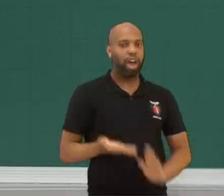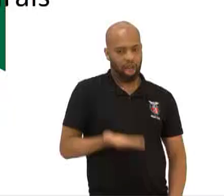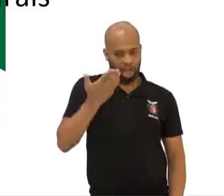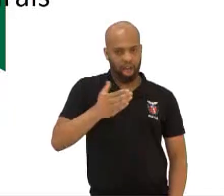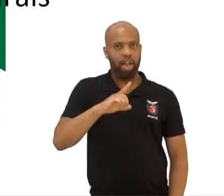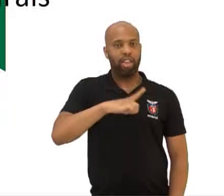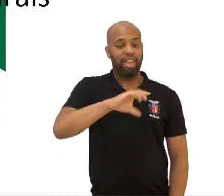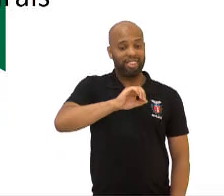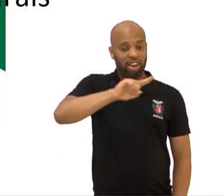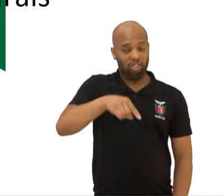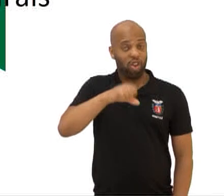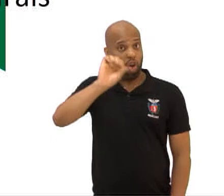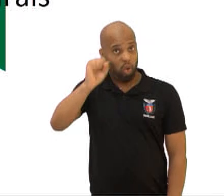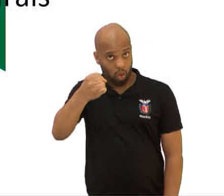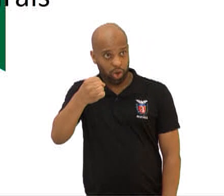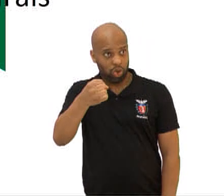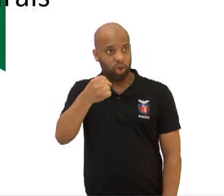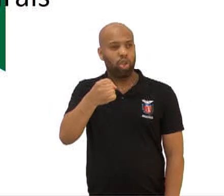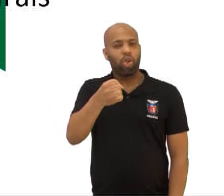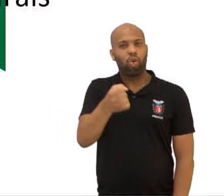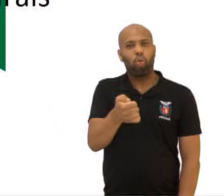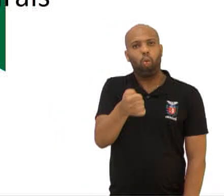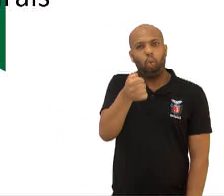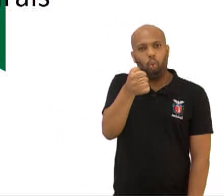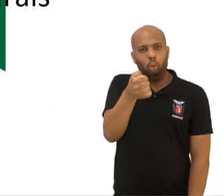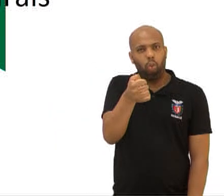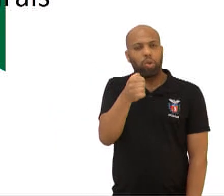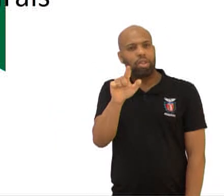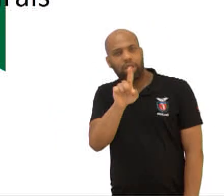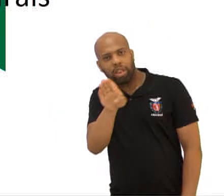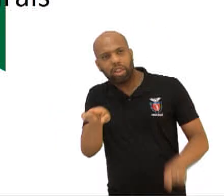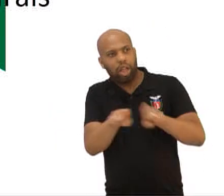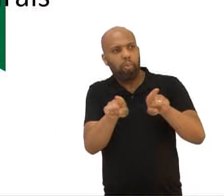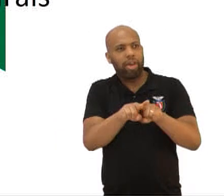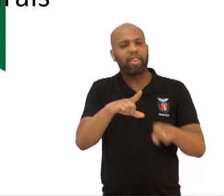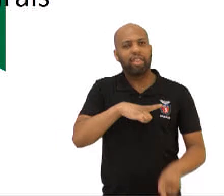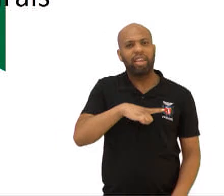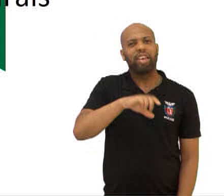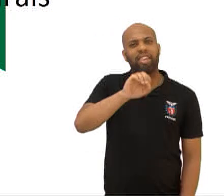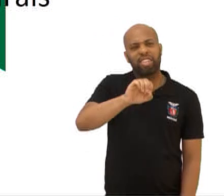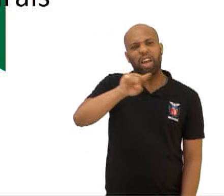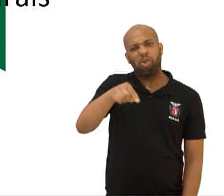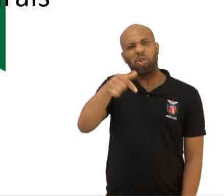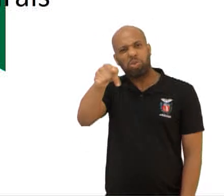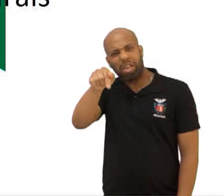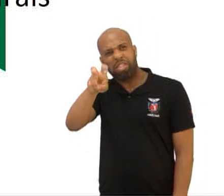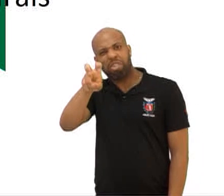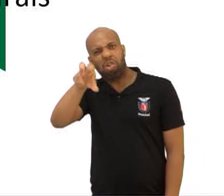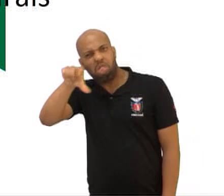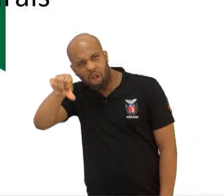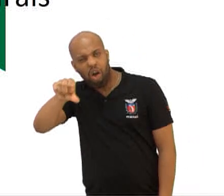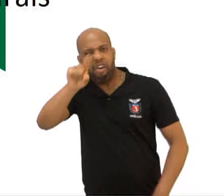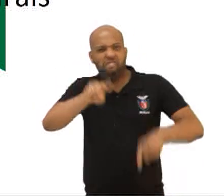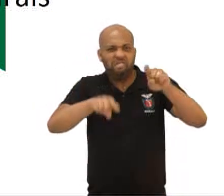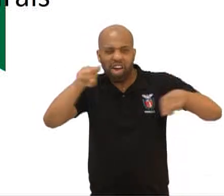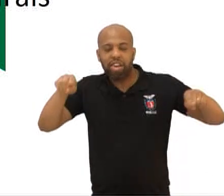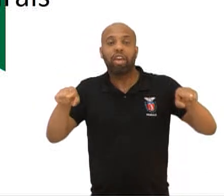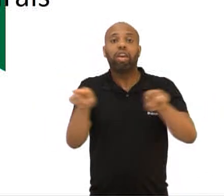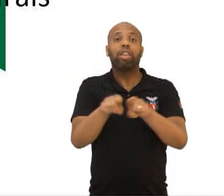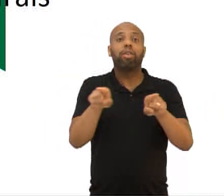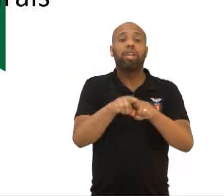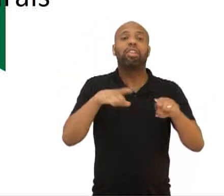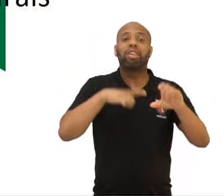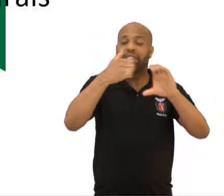do 0,8, chegando às vezes ao 0,759, mas variando pouco durante o ano. Também temos